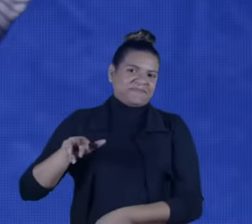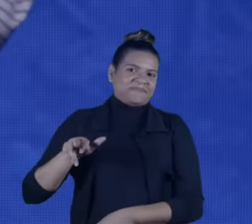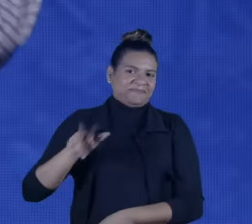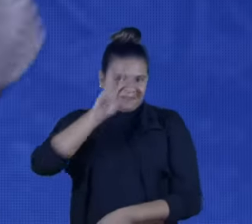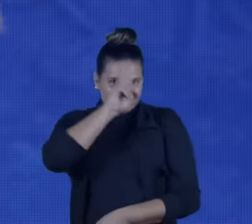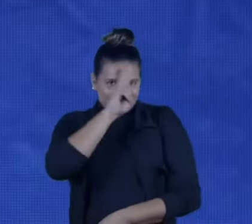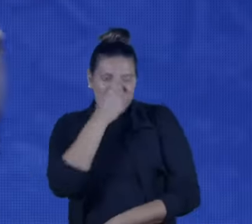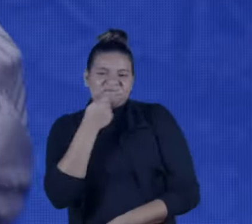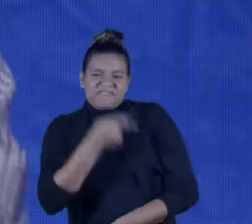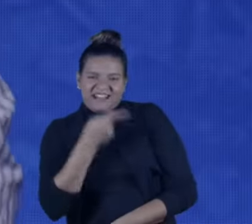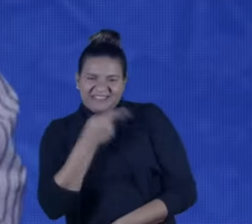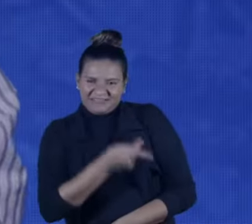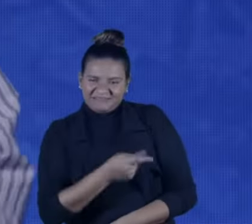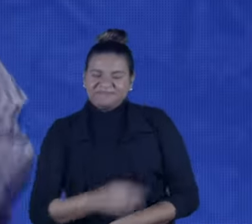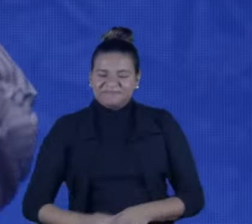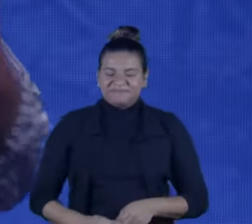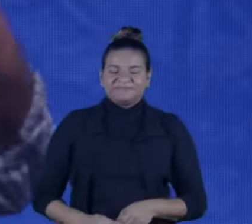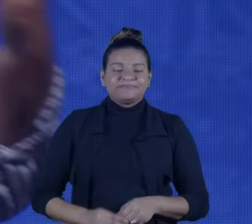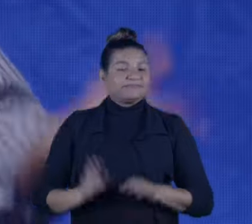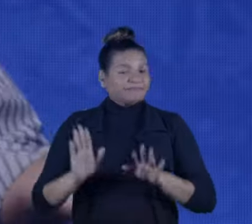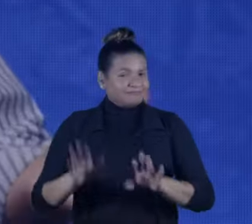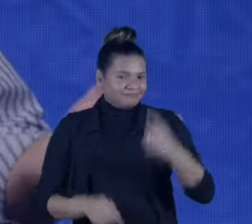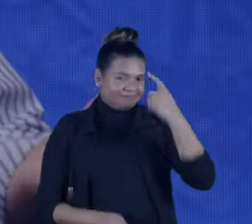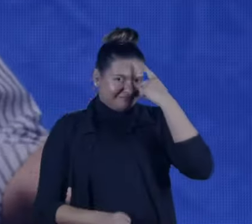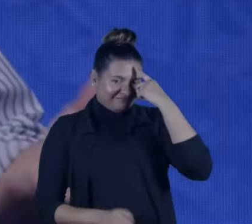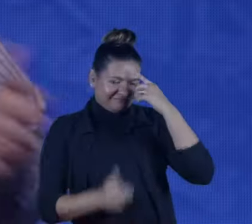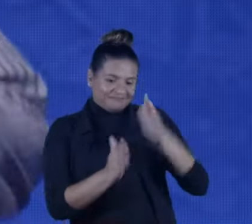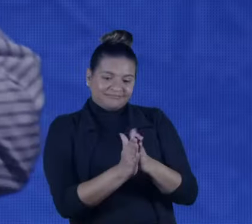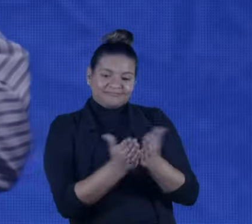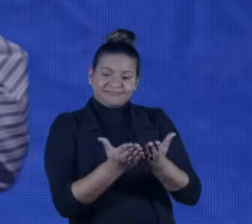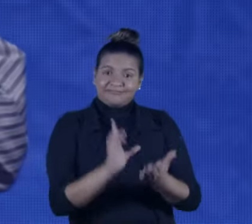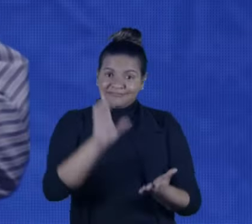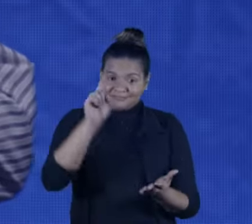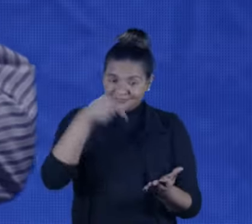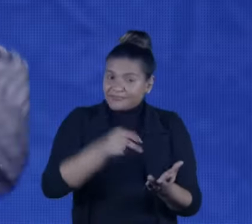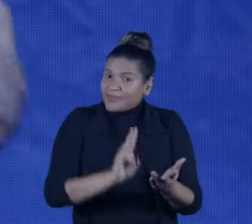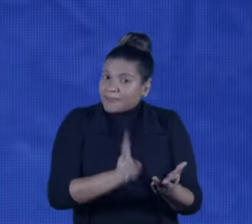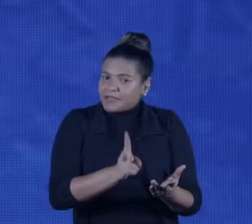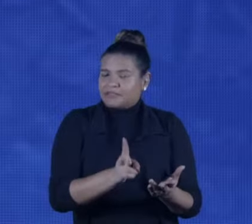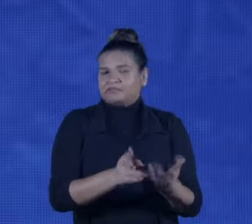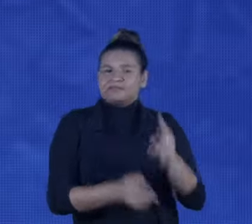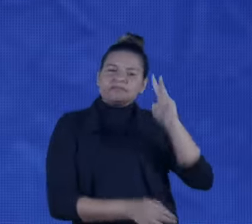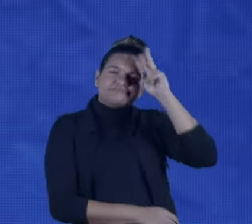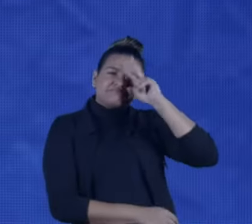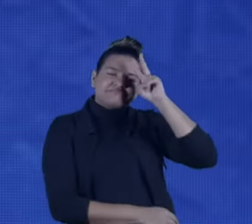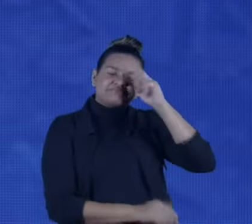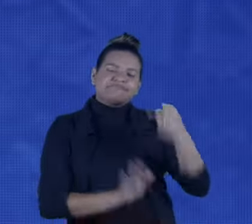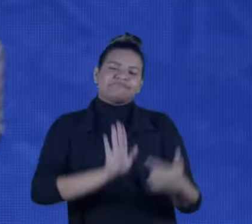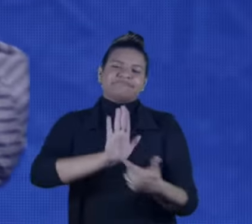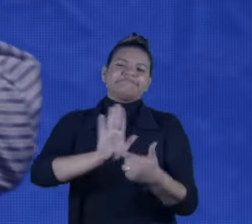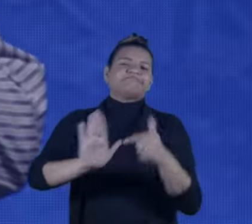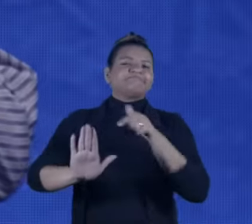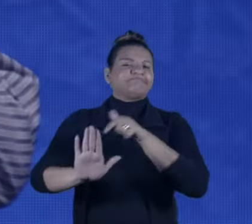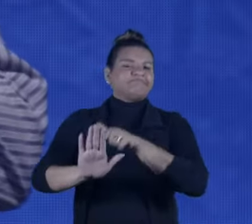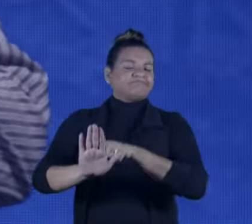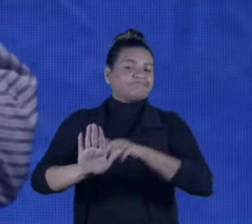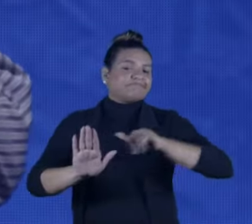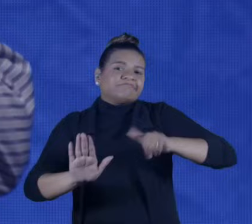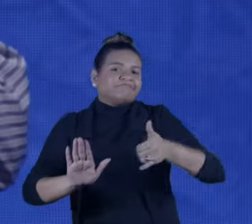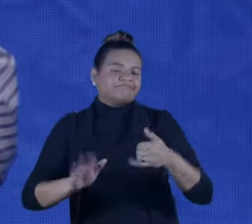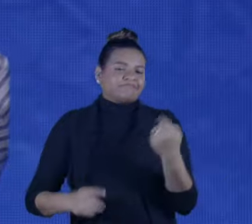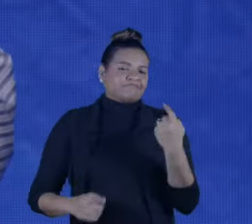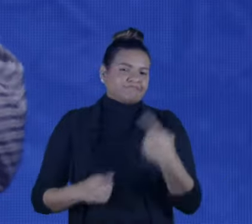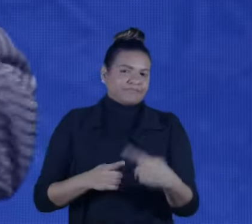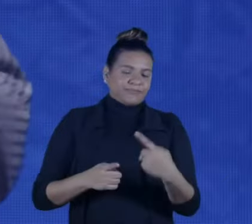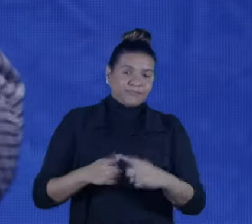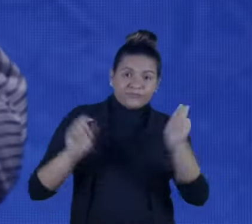essa história. A Bíblia também usa muitas metáforas, porque as metáforas elas têm essa propriedade,